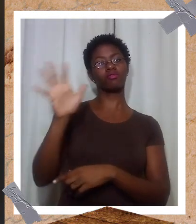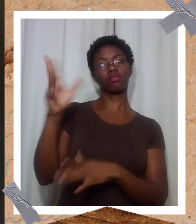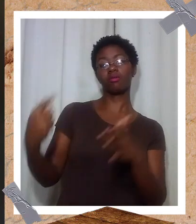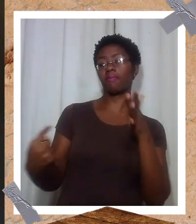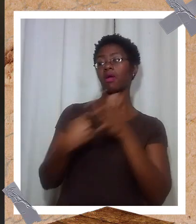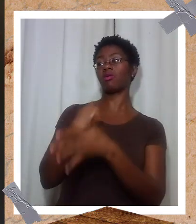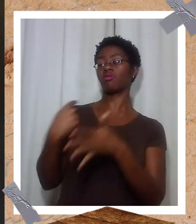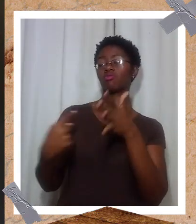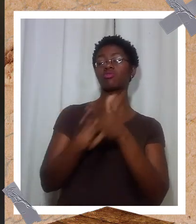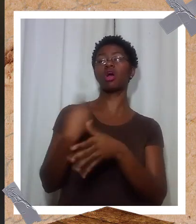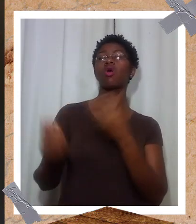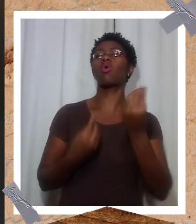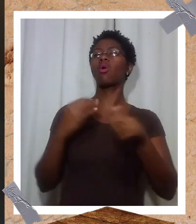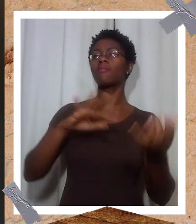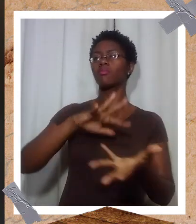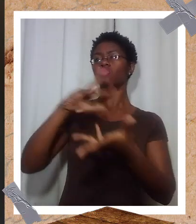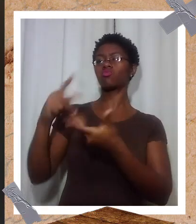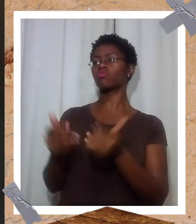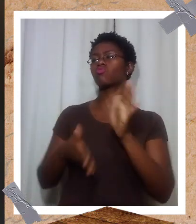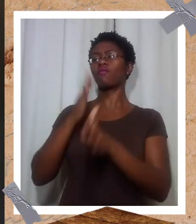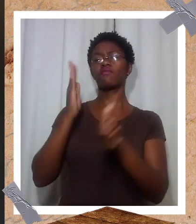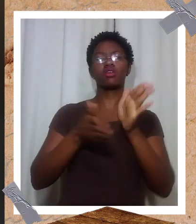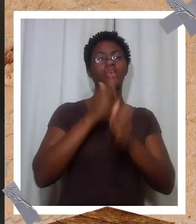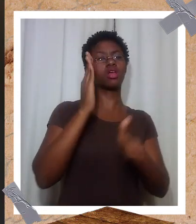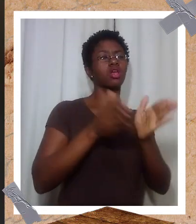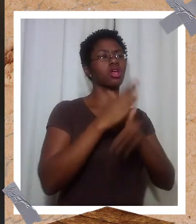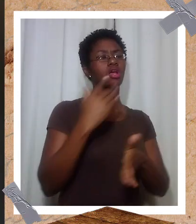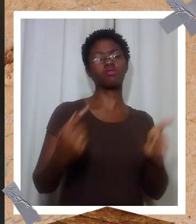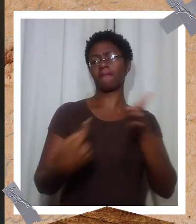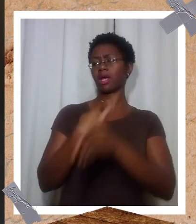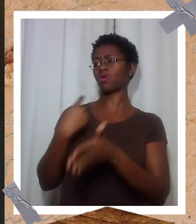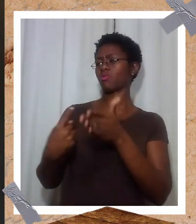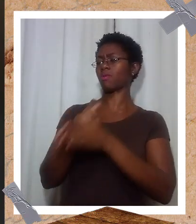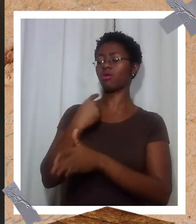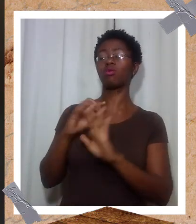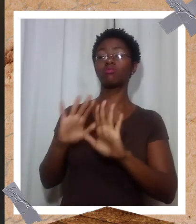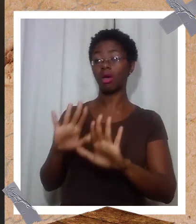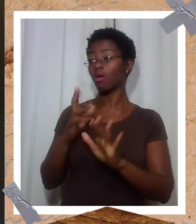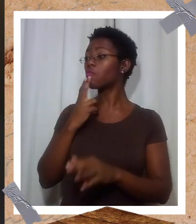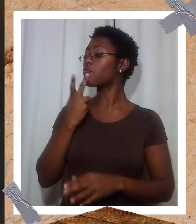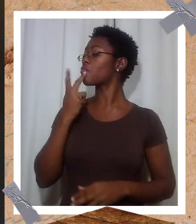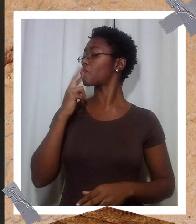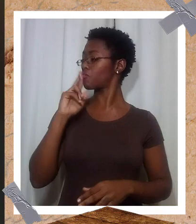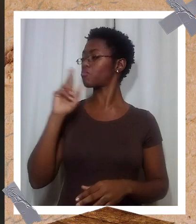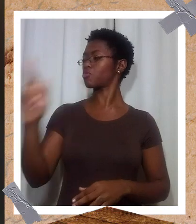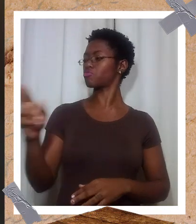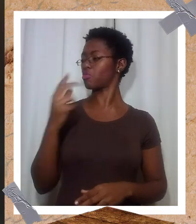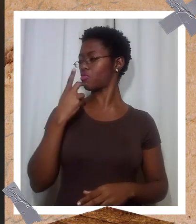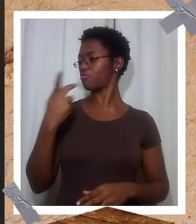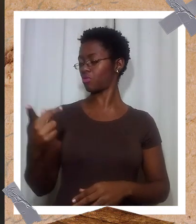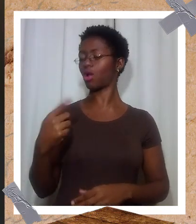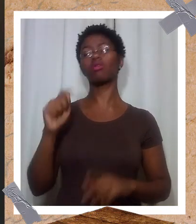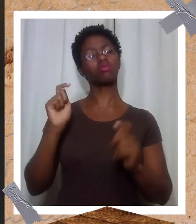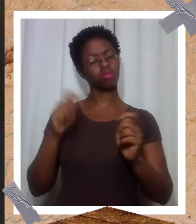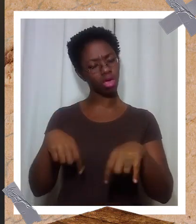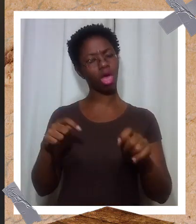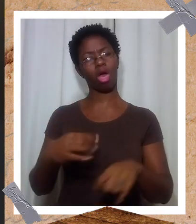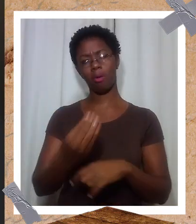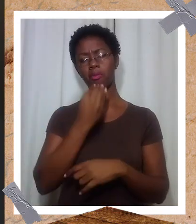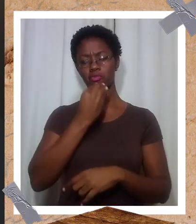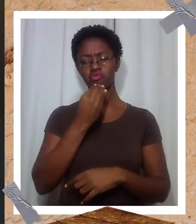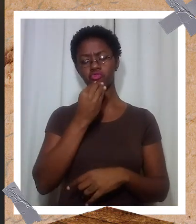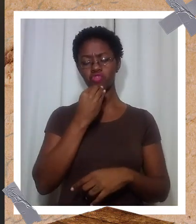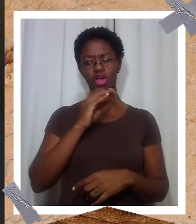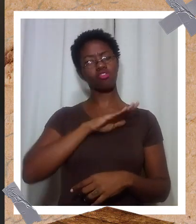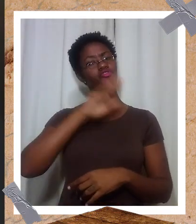minha trajetória no mundo, sobre as minhas viagens. Eu falo para essas pessoas que eu tive a oportunidade de circular por esses